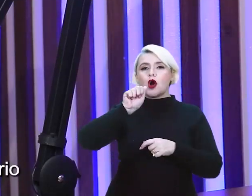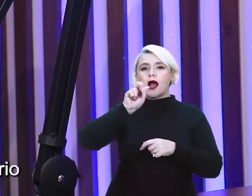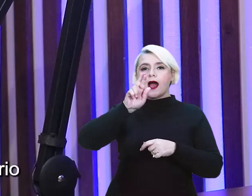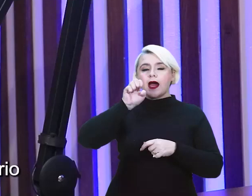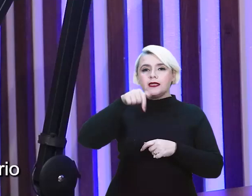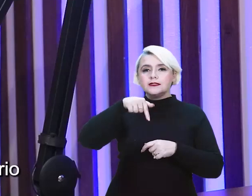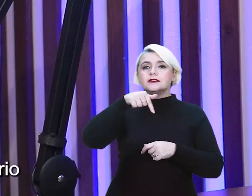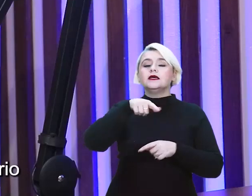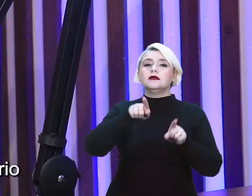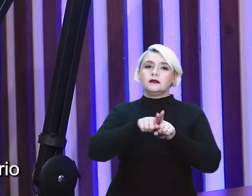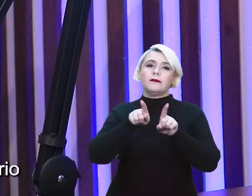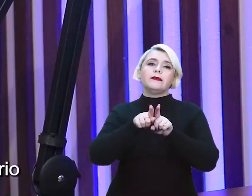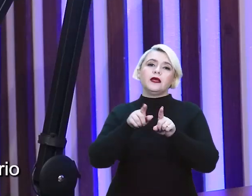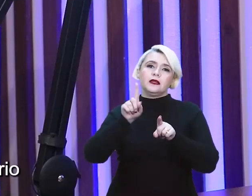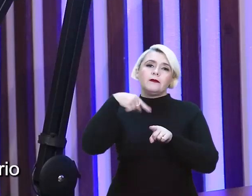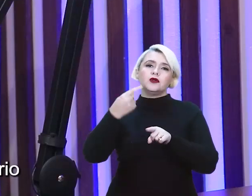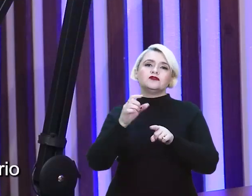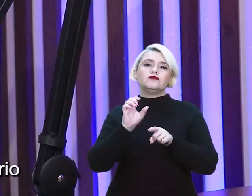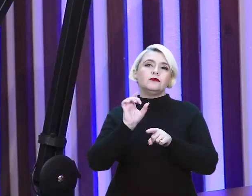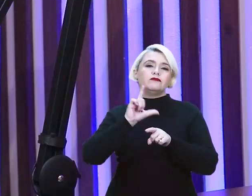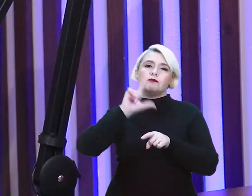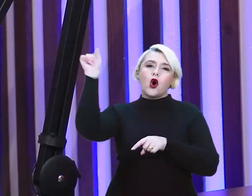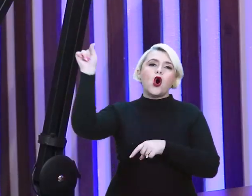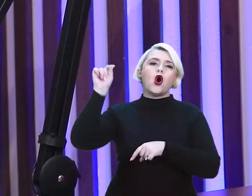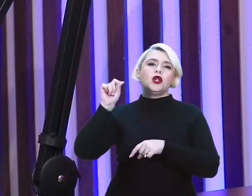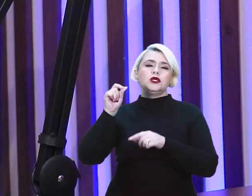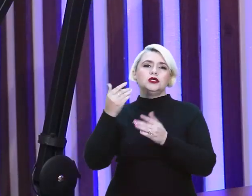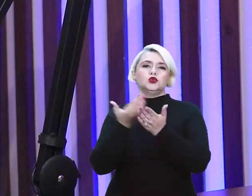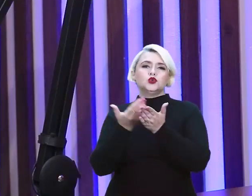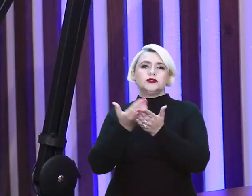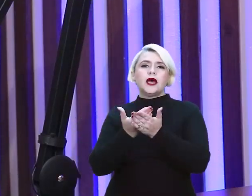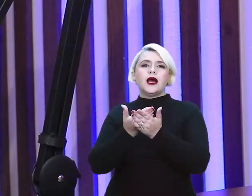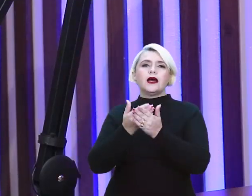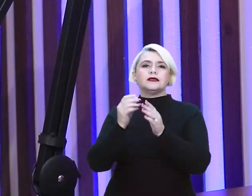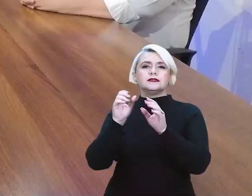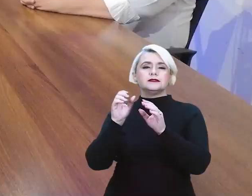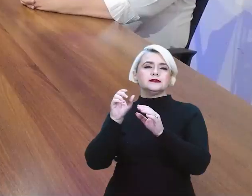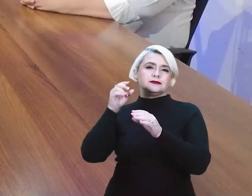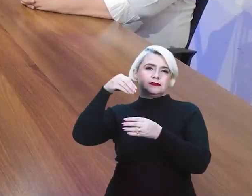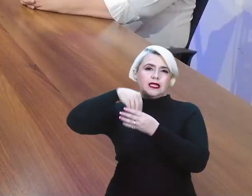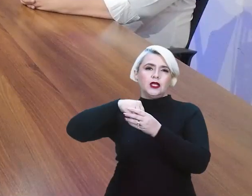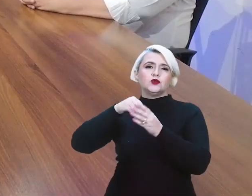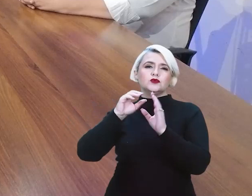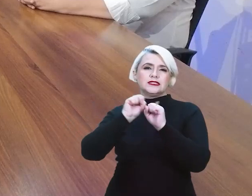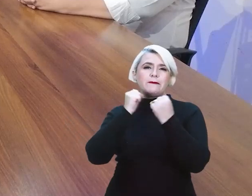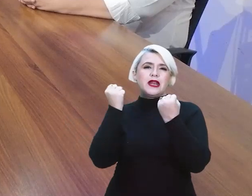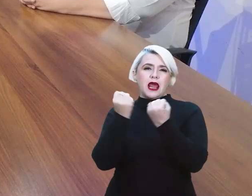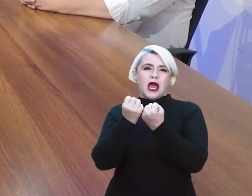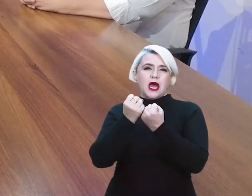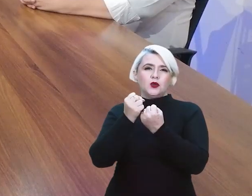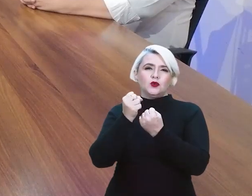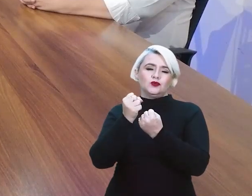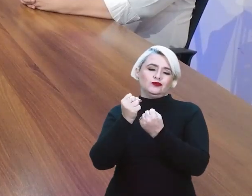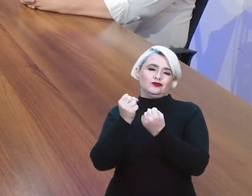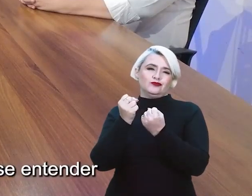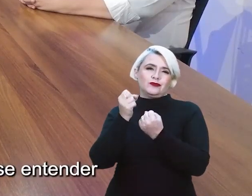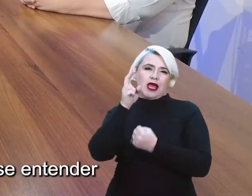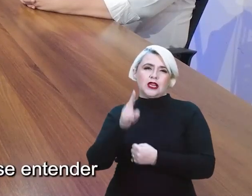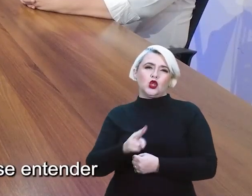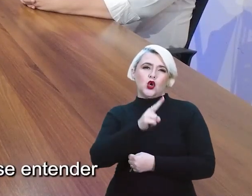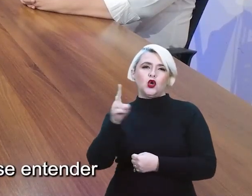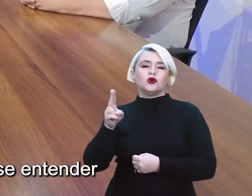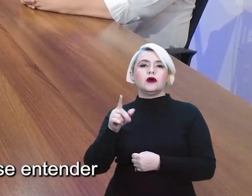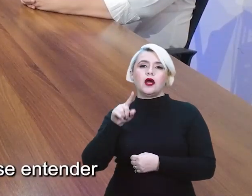também fui embora, fui estudar, né, fui para o seminário e não voltamos mais. uhum. Ô Dumas,